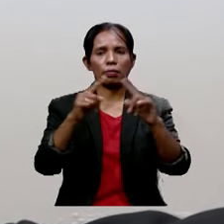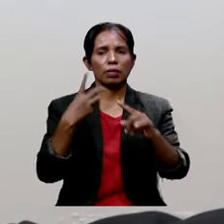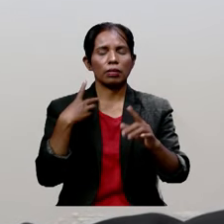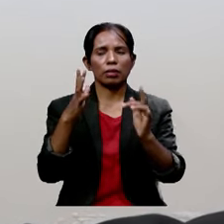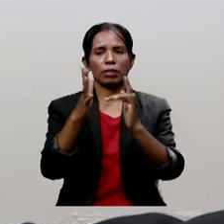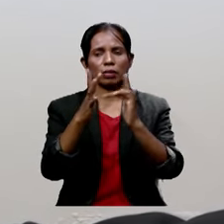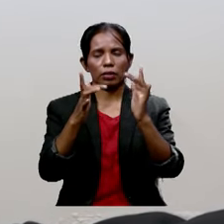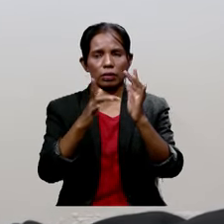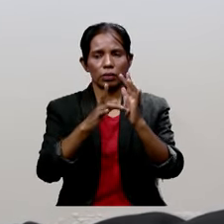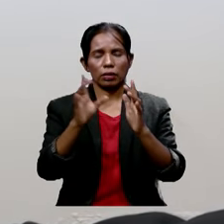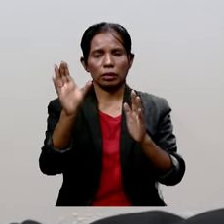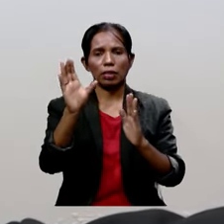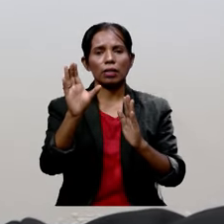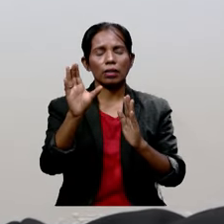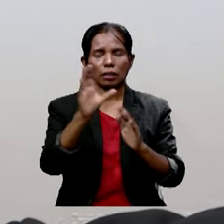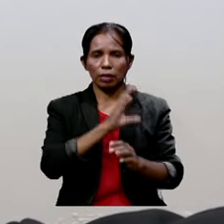Cristo ninia